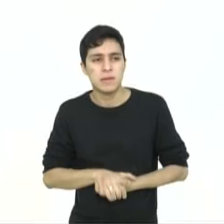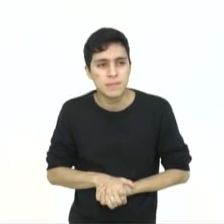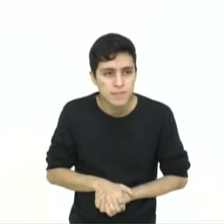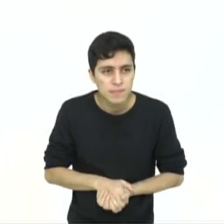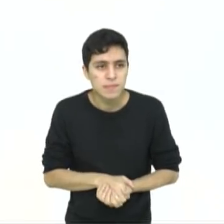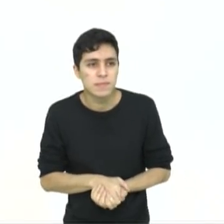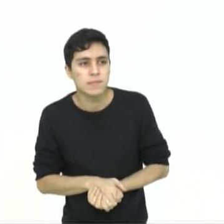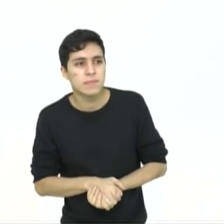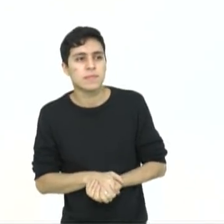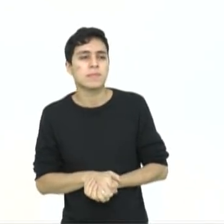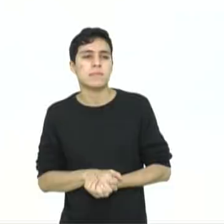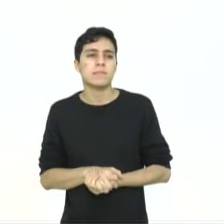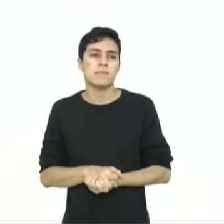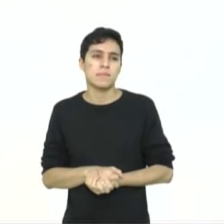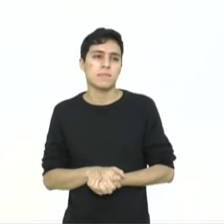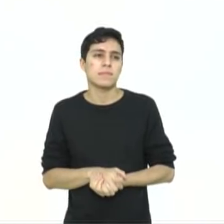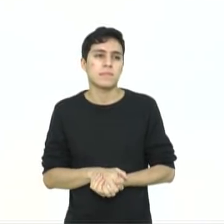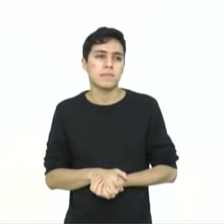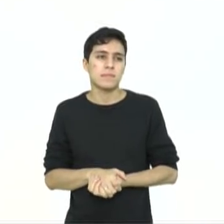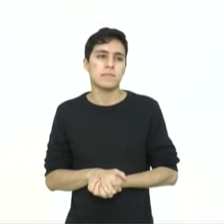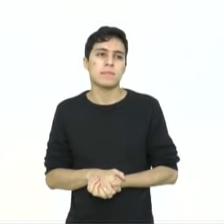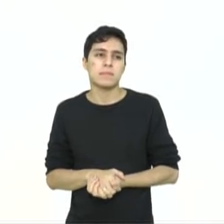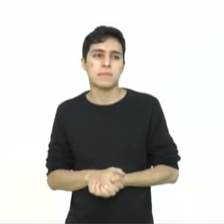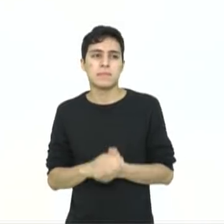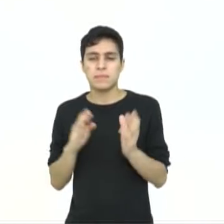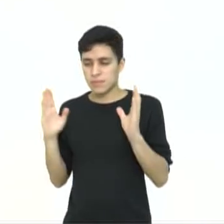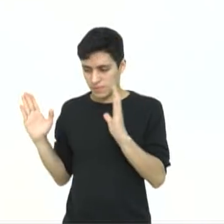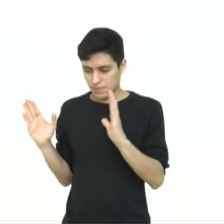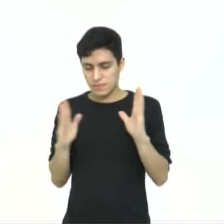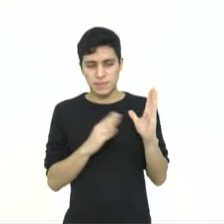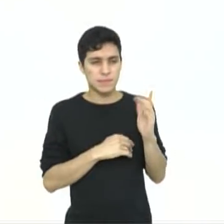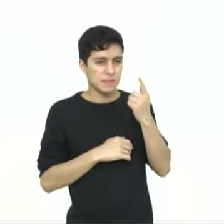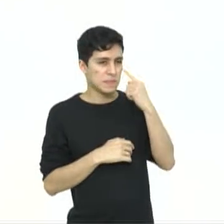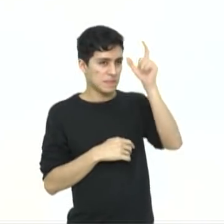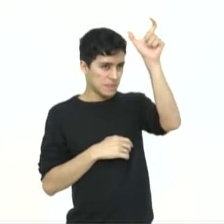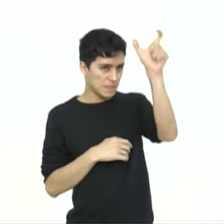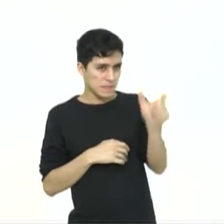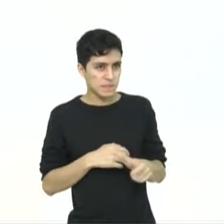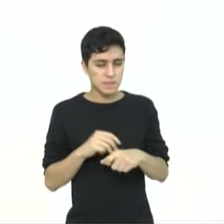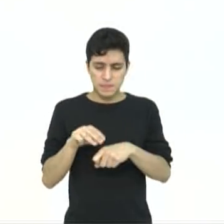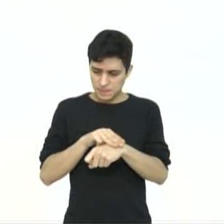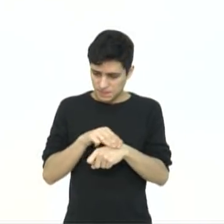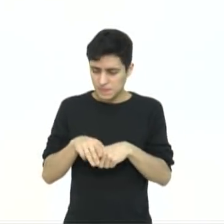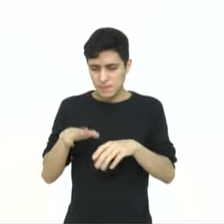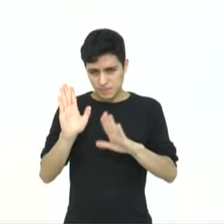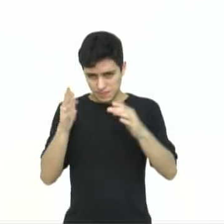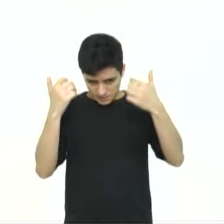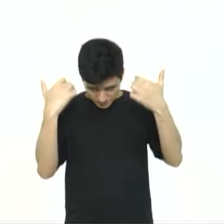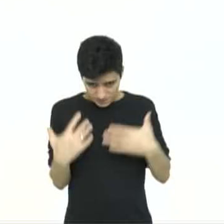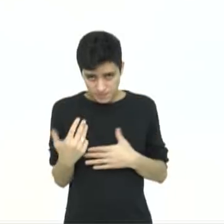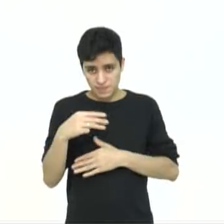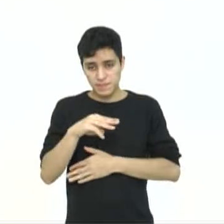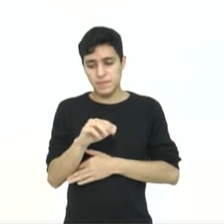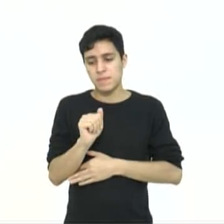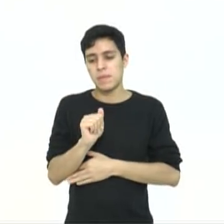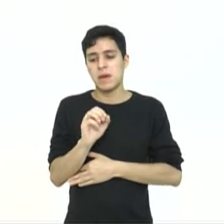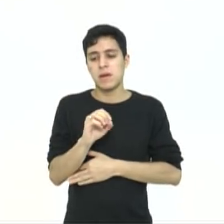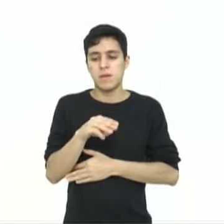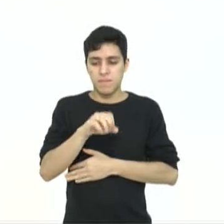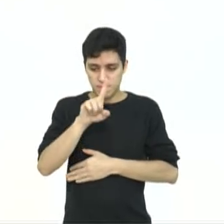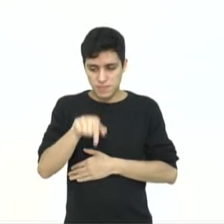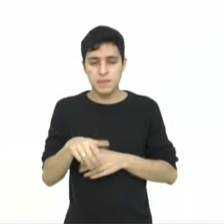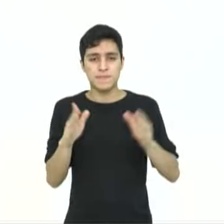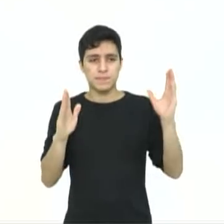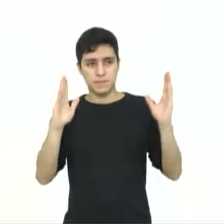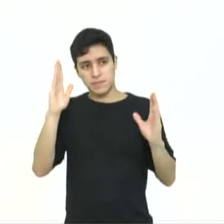filho, só uma aí, né, papai? Só um pouquinho nós estudamos. Nossa, um tema assim que poderíamos ter 3, 4 aulas, um tema introdutório. Fica